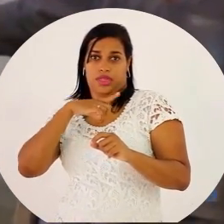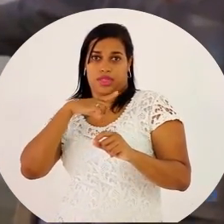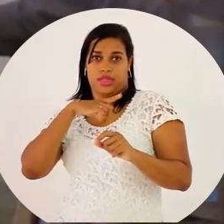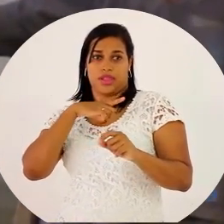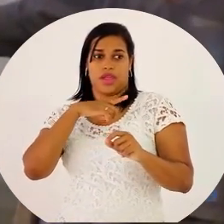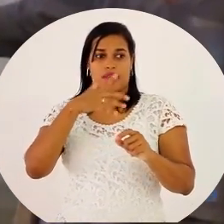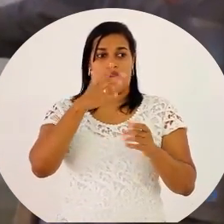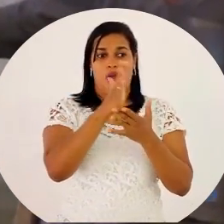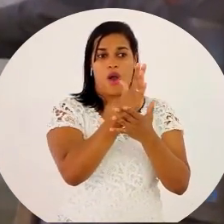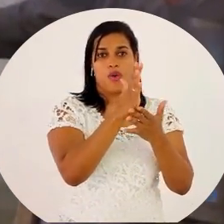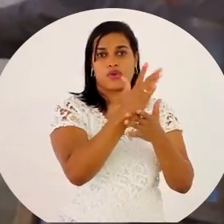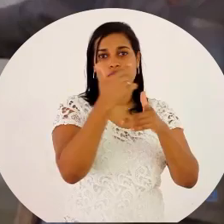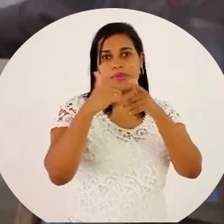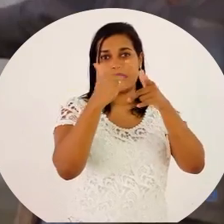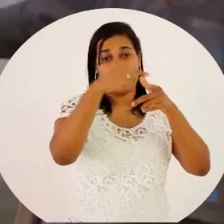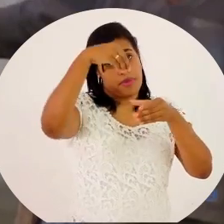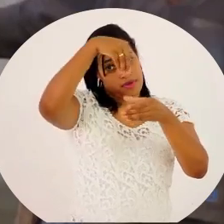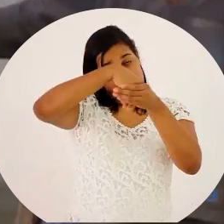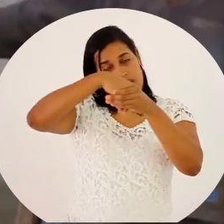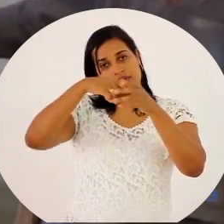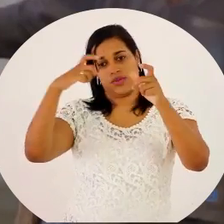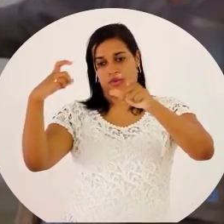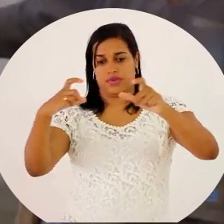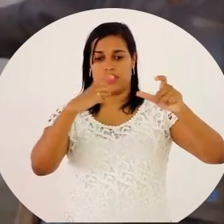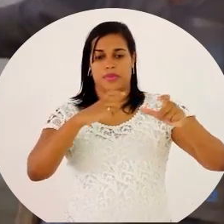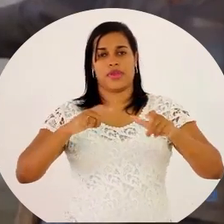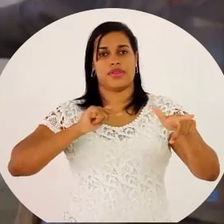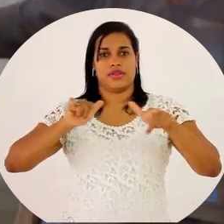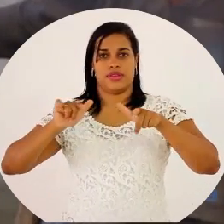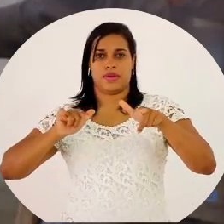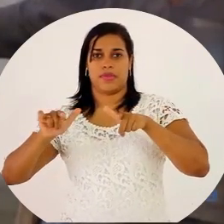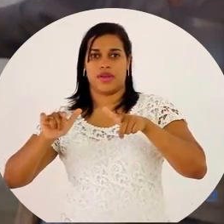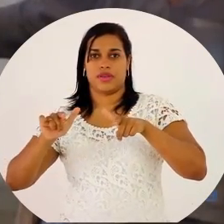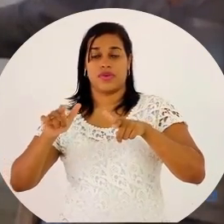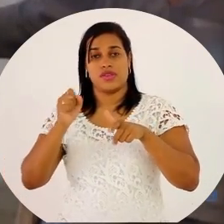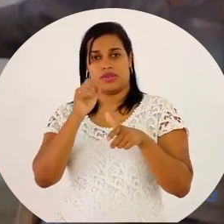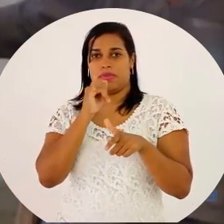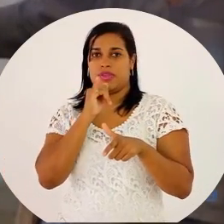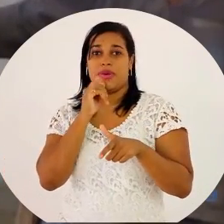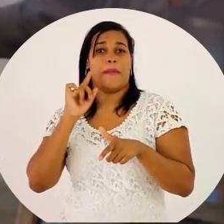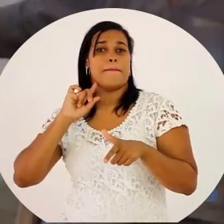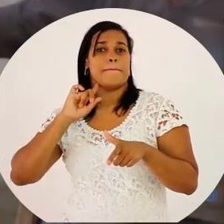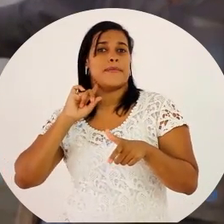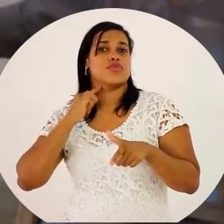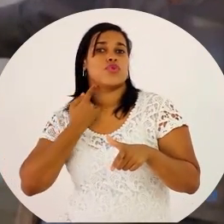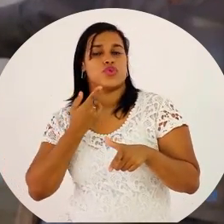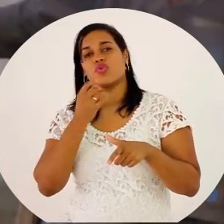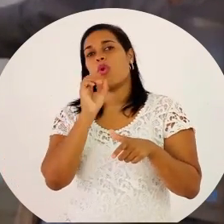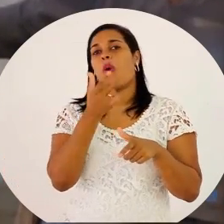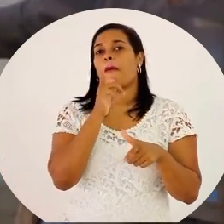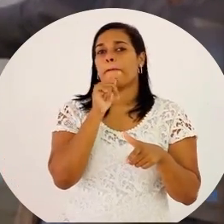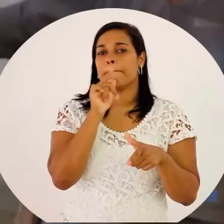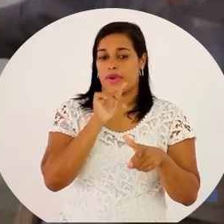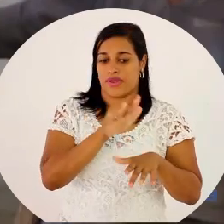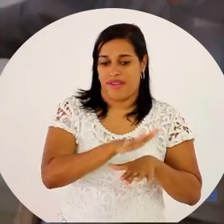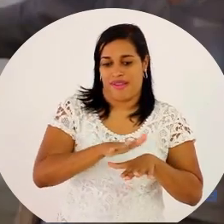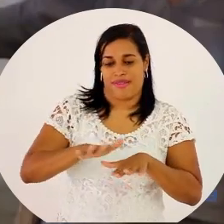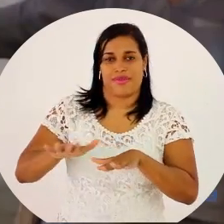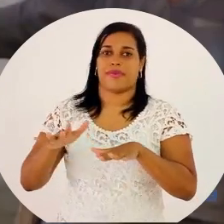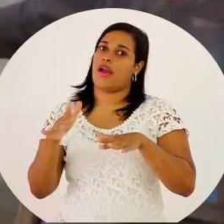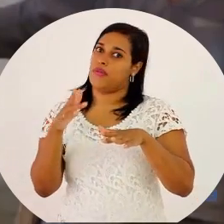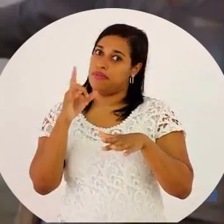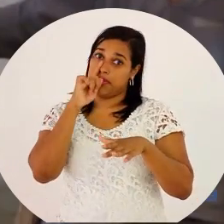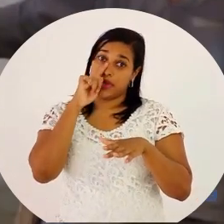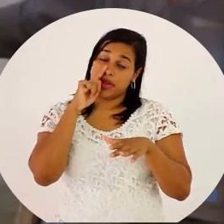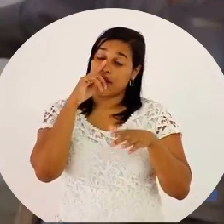se aquele estivesse trabalhando no ambiente úmido, por exemplo, não precisava saber de quanto a umidade ele estava exposto. Era só saber se ele